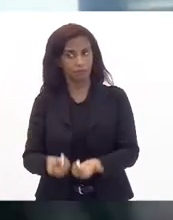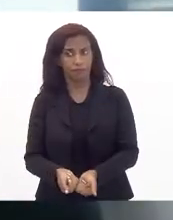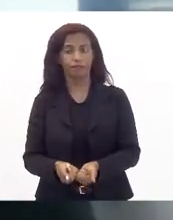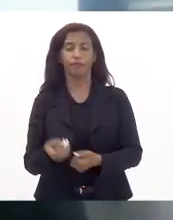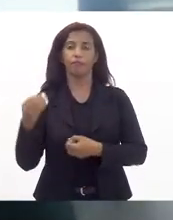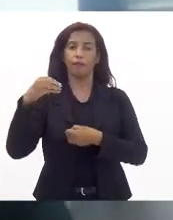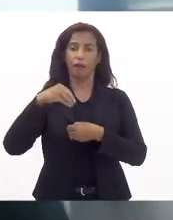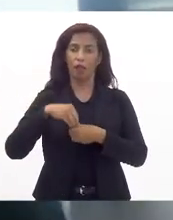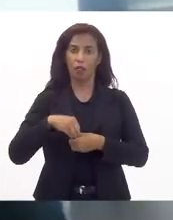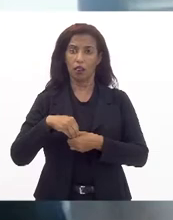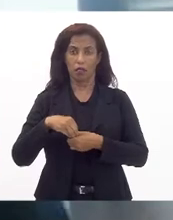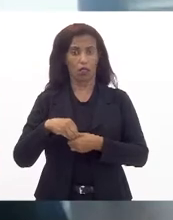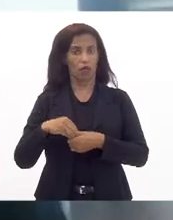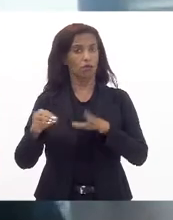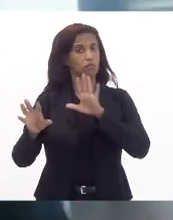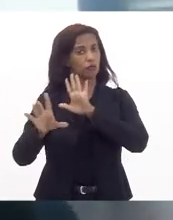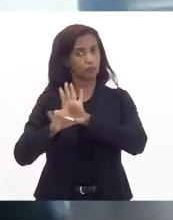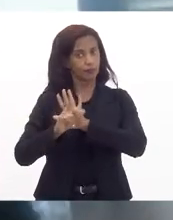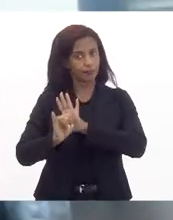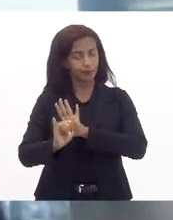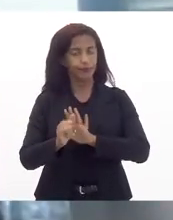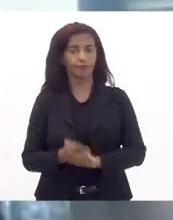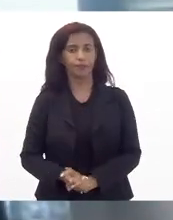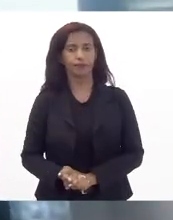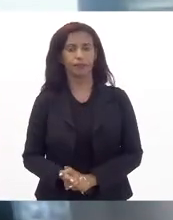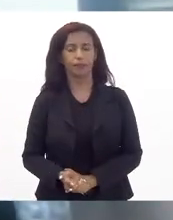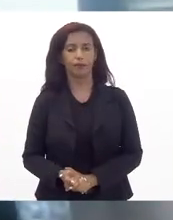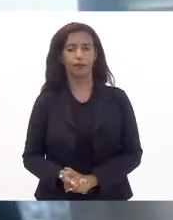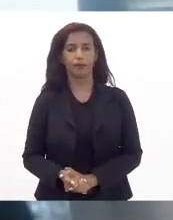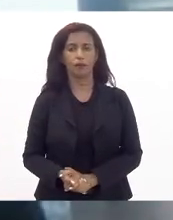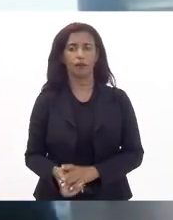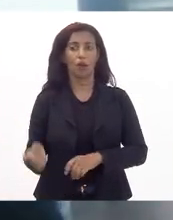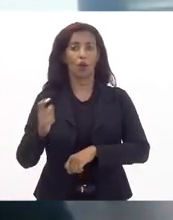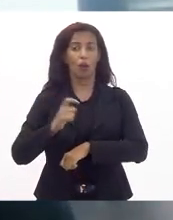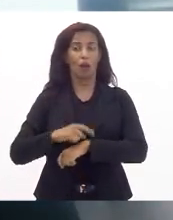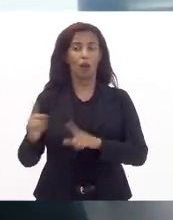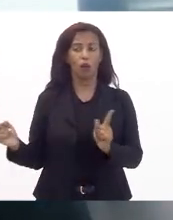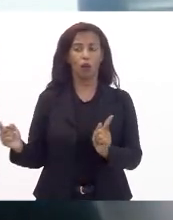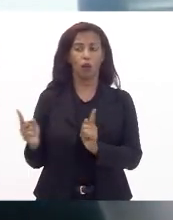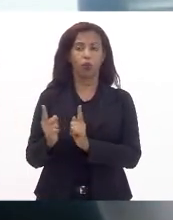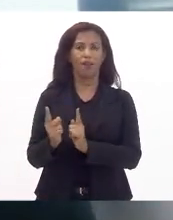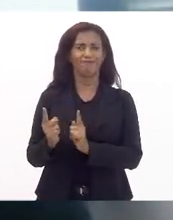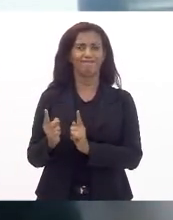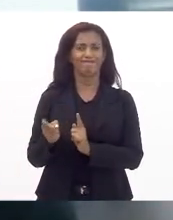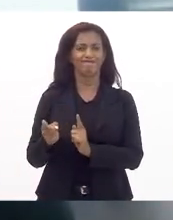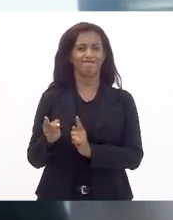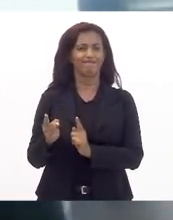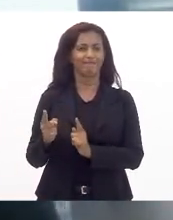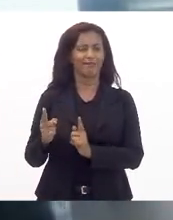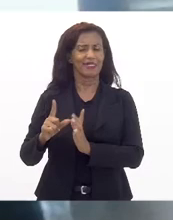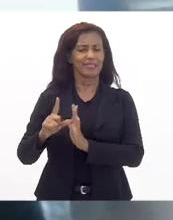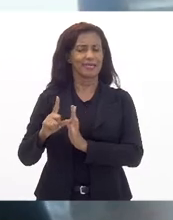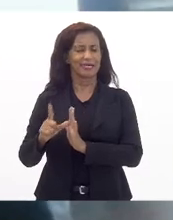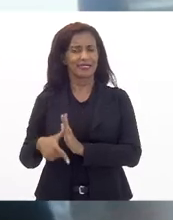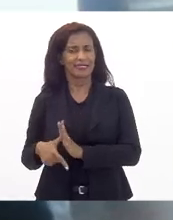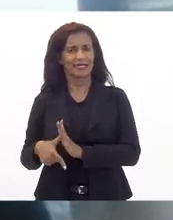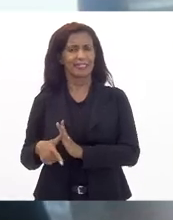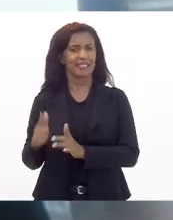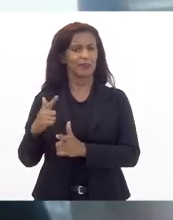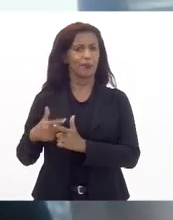dentro do espírito de uma lei o prazo vídeo curto atropelava é a sua autonomia